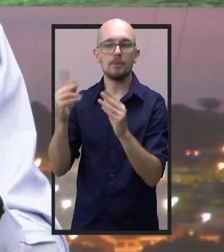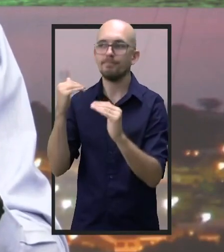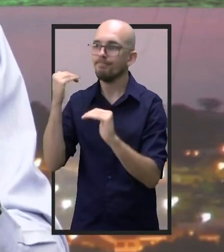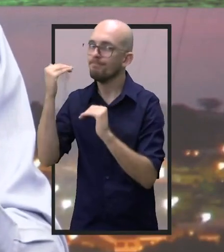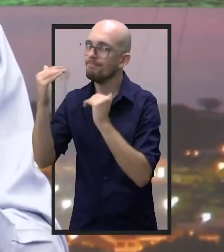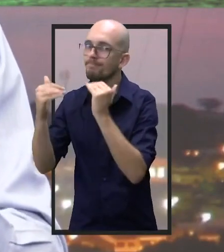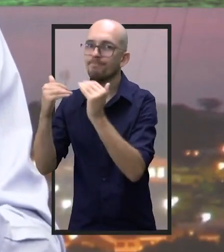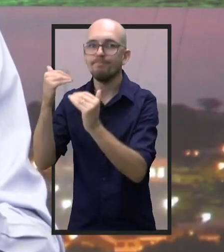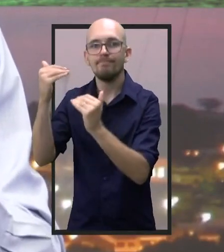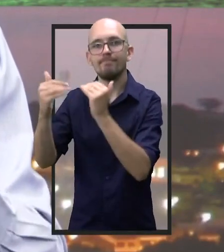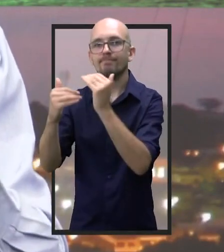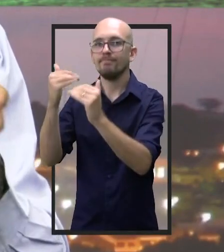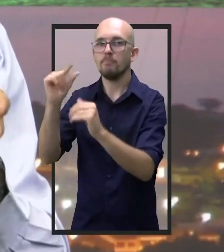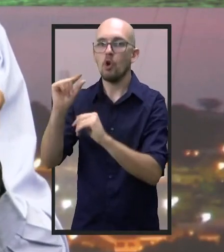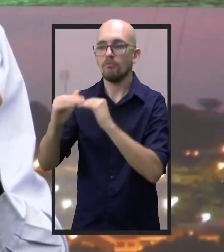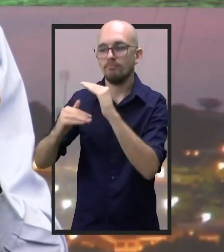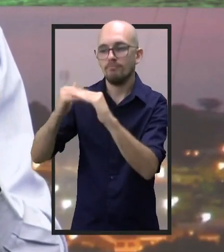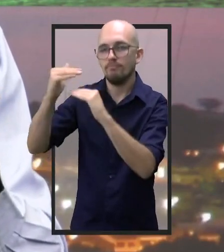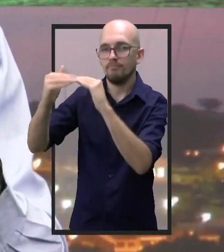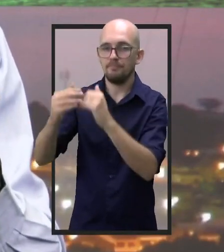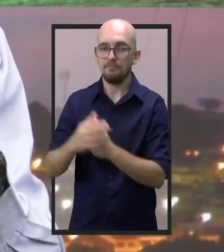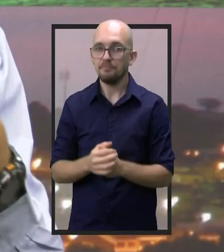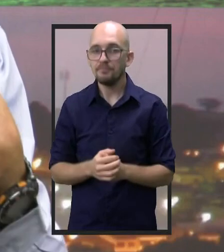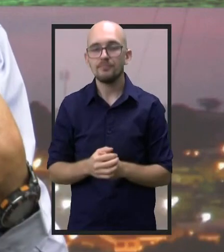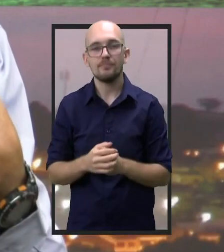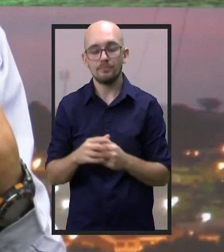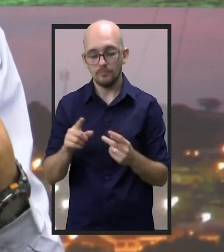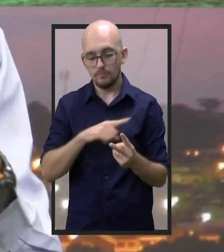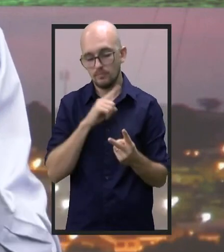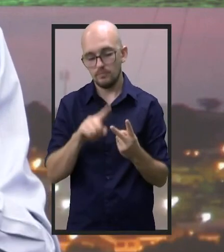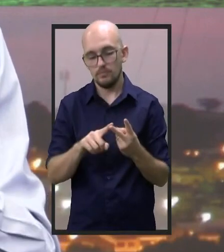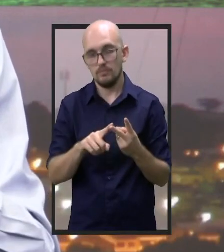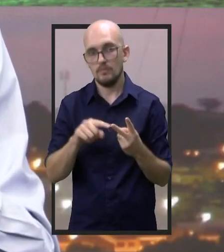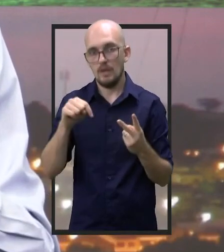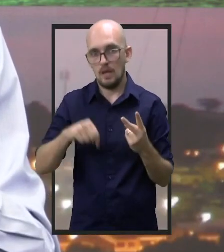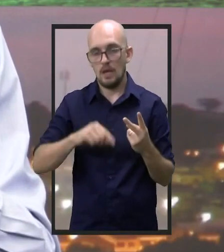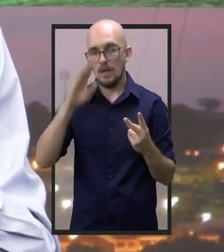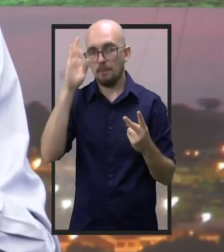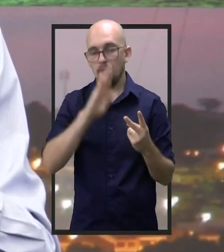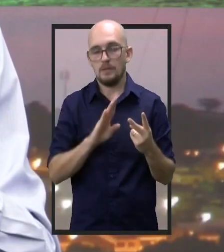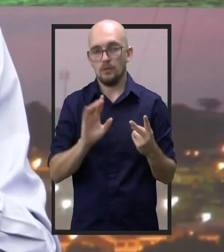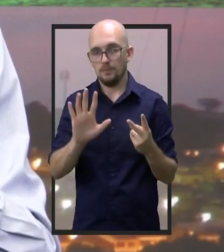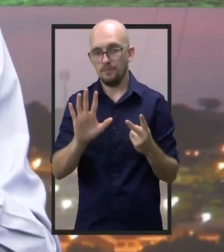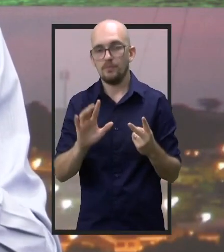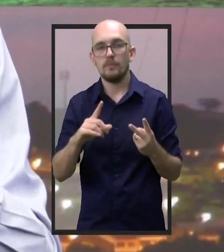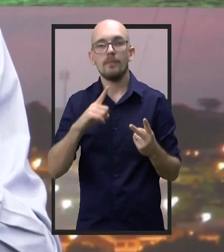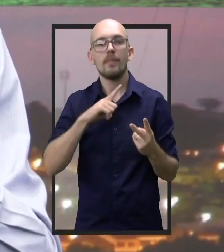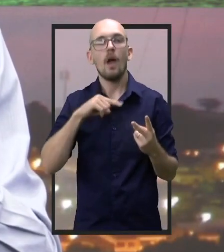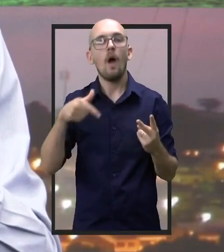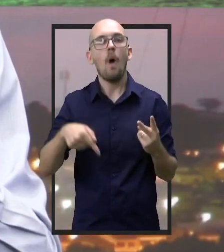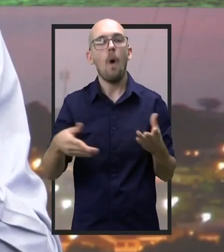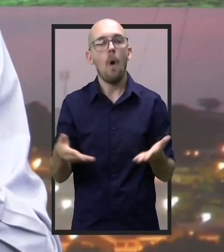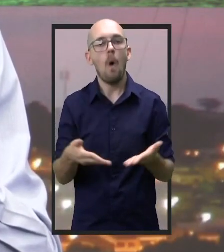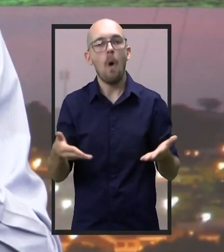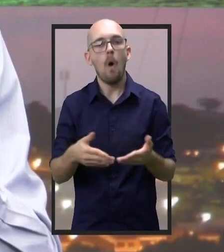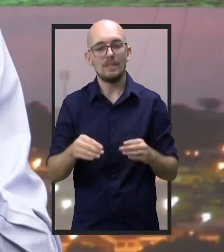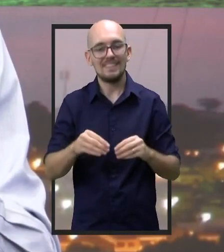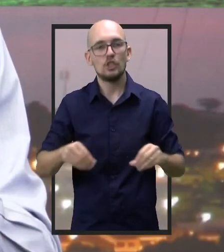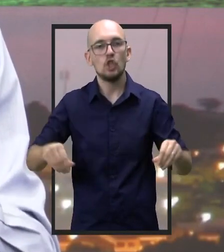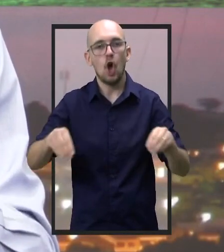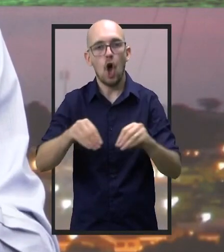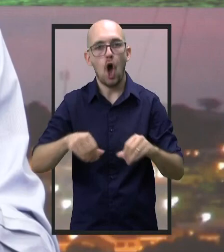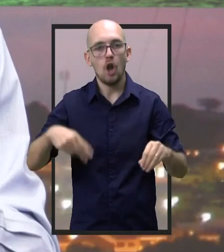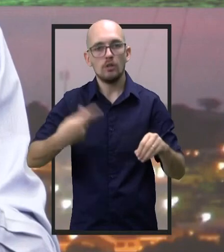passo. O outro passo, e aí vem para nós brasileiros. Nós temos o que? Hoje, dos solos